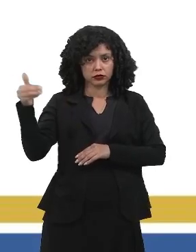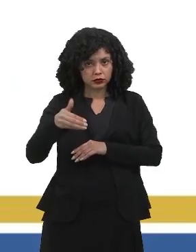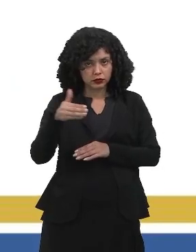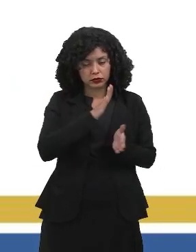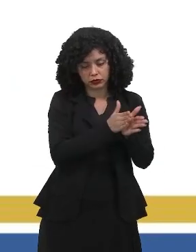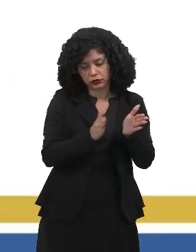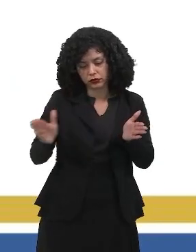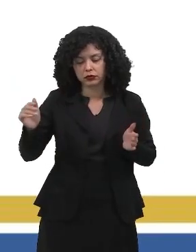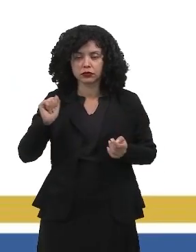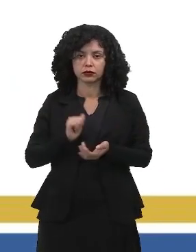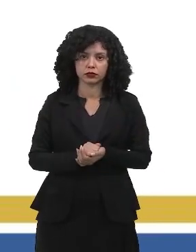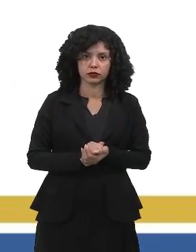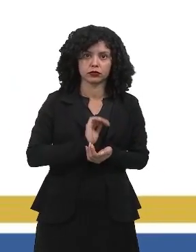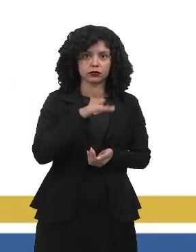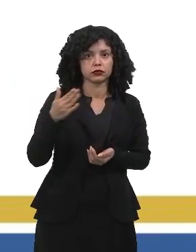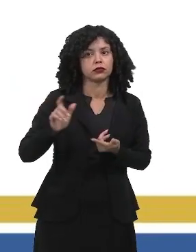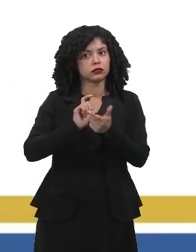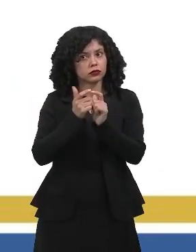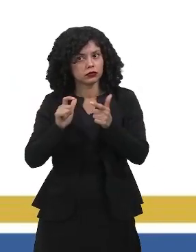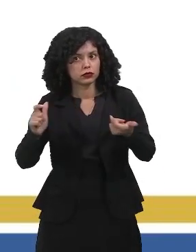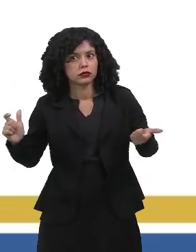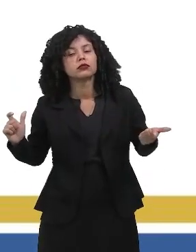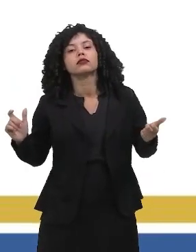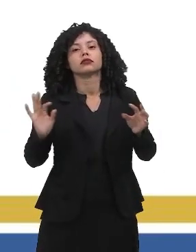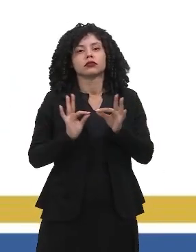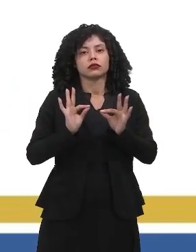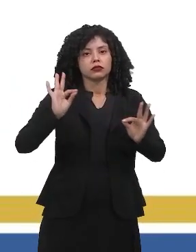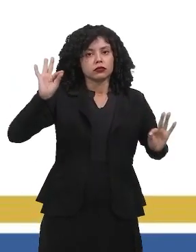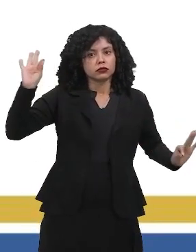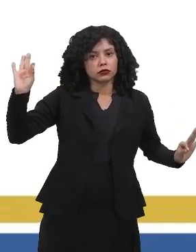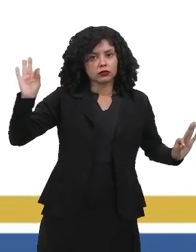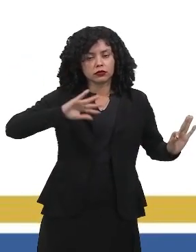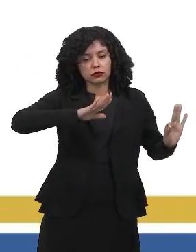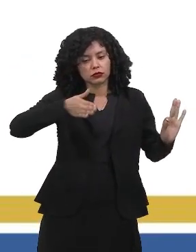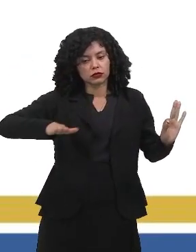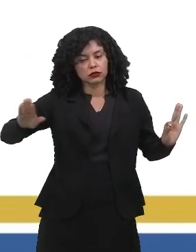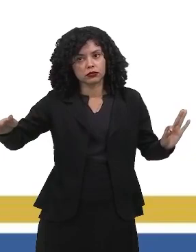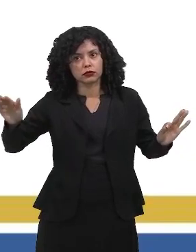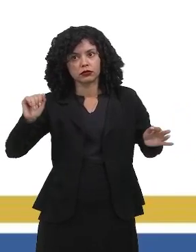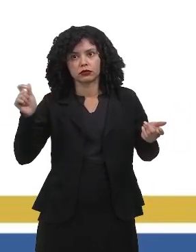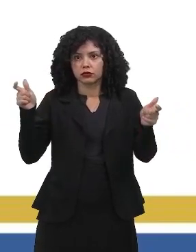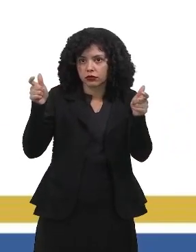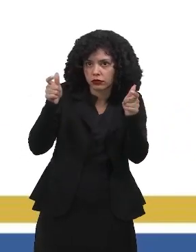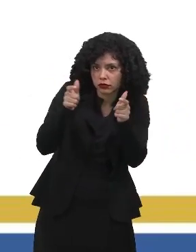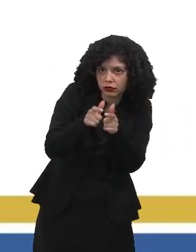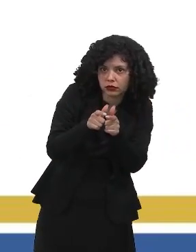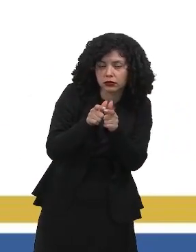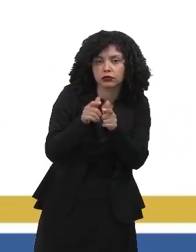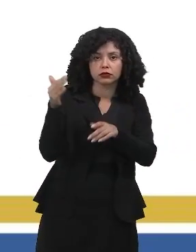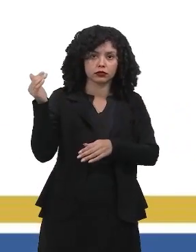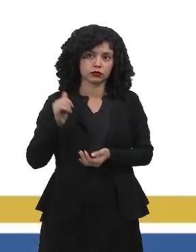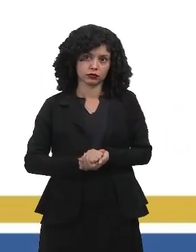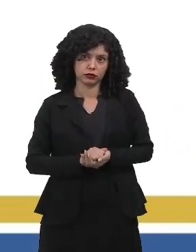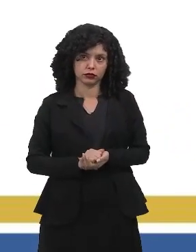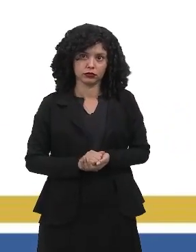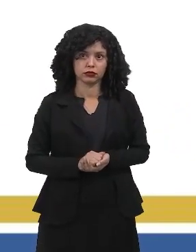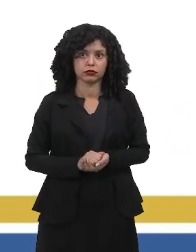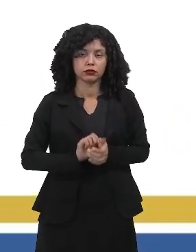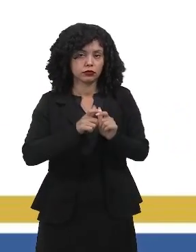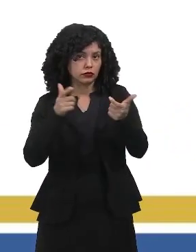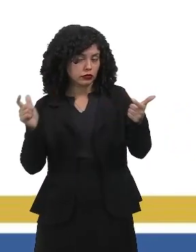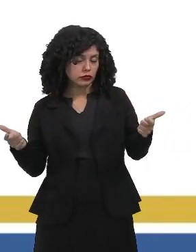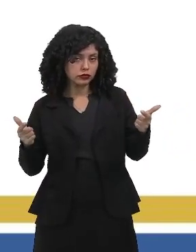frequência. Então, quanto maior o comprimento de onda, menor vai ser a frequência. E quanto maior